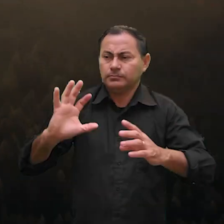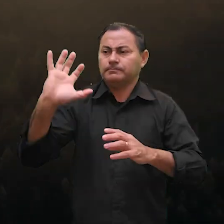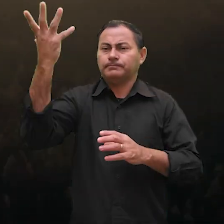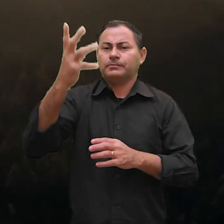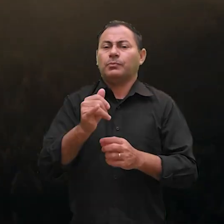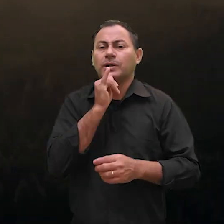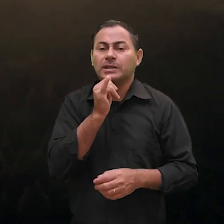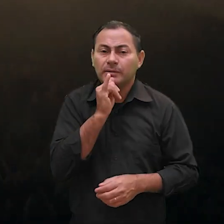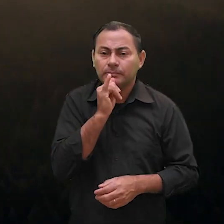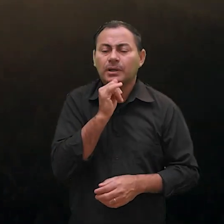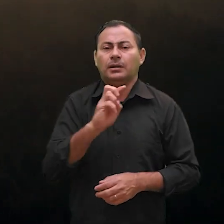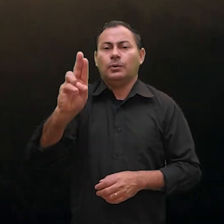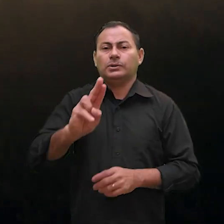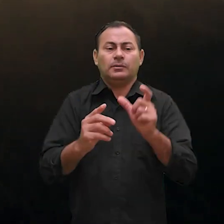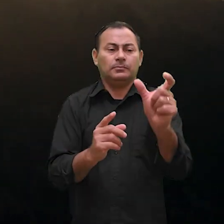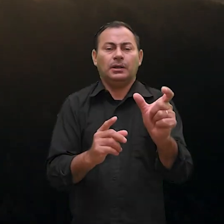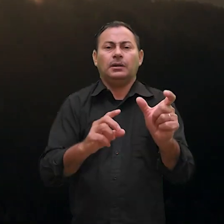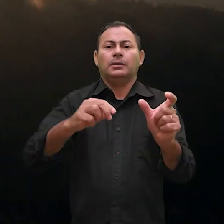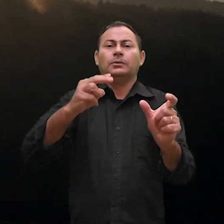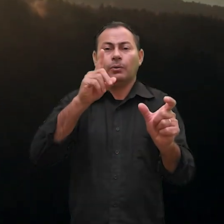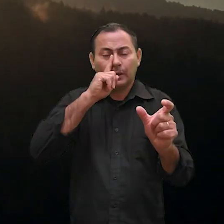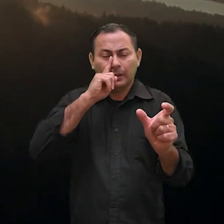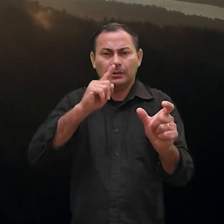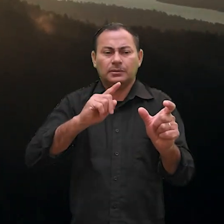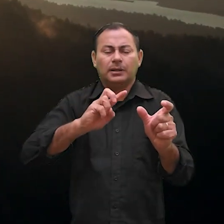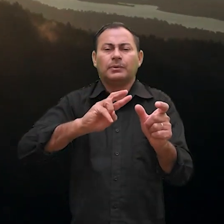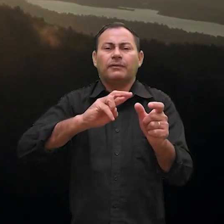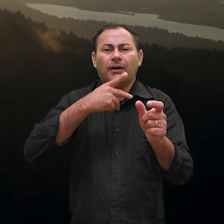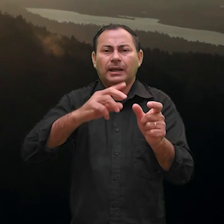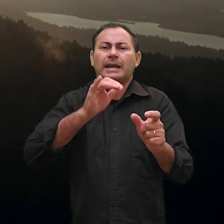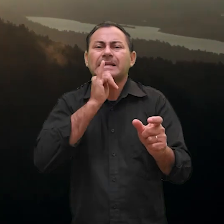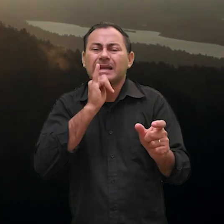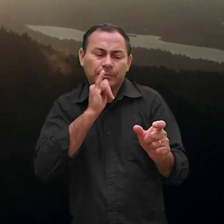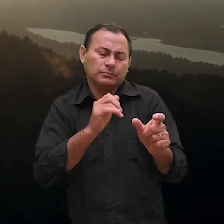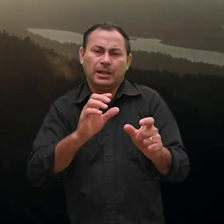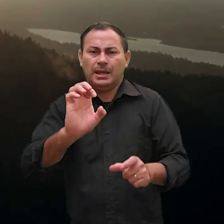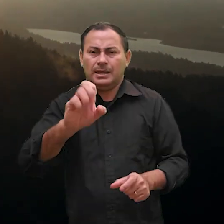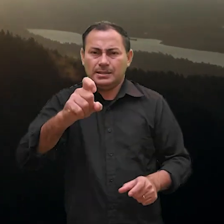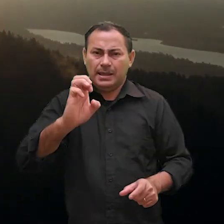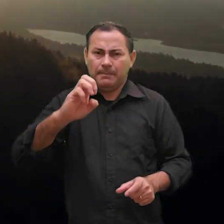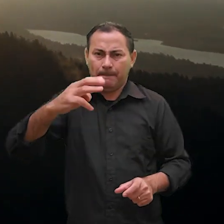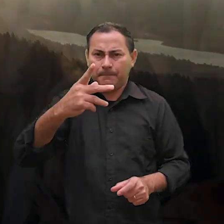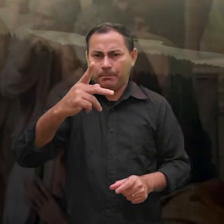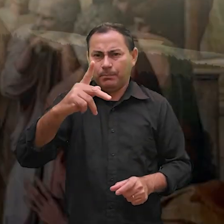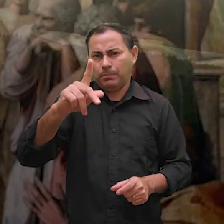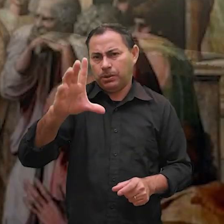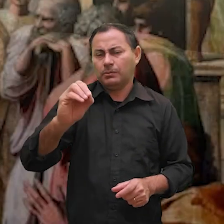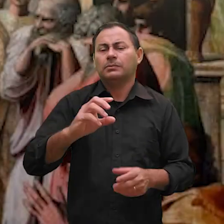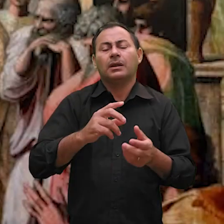coisas aconteceram como exemplos, ele usa uma palavra no grego traduzida como exemplos. É uma palavra como a palavra